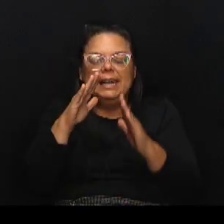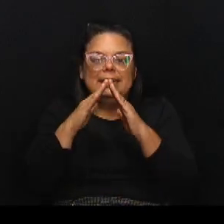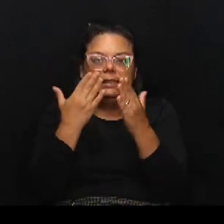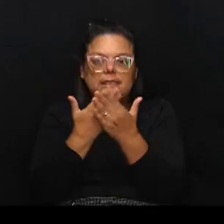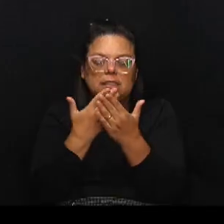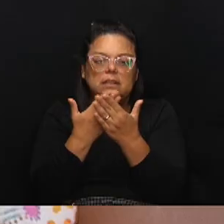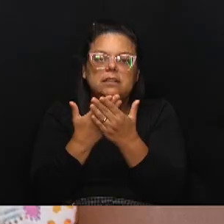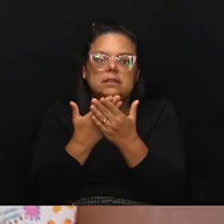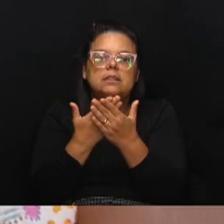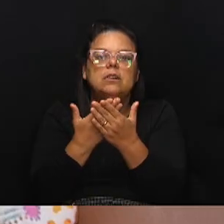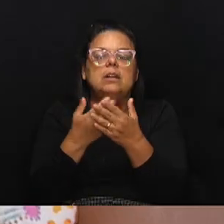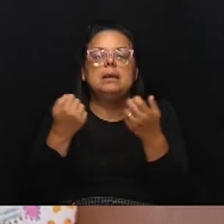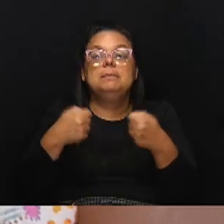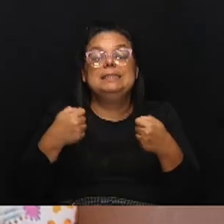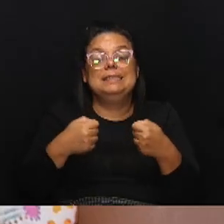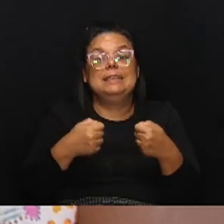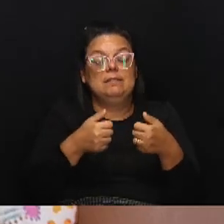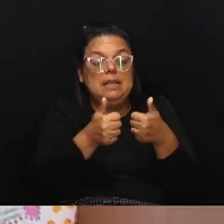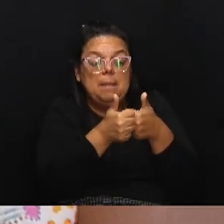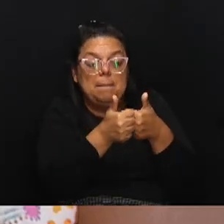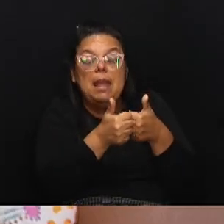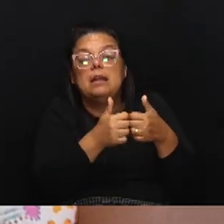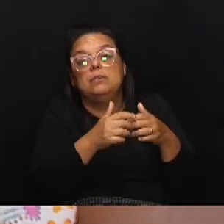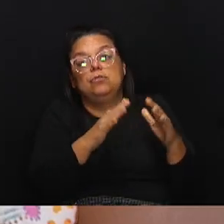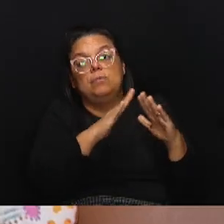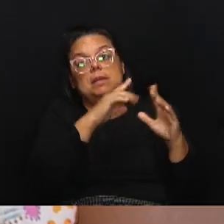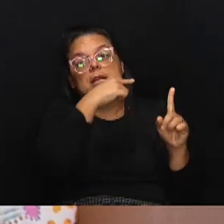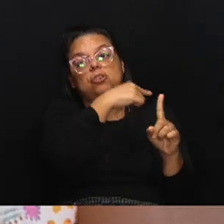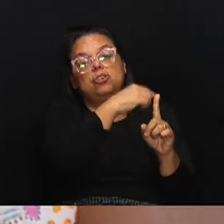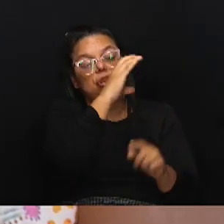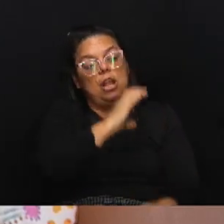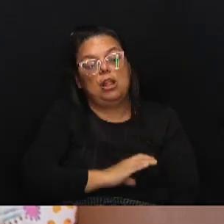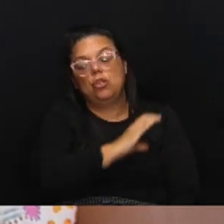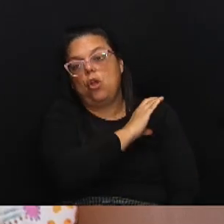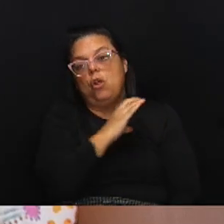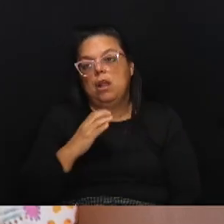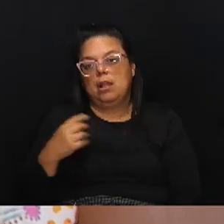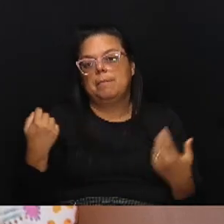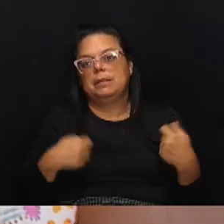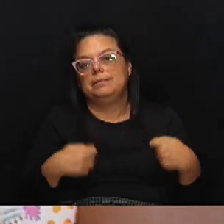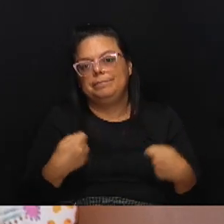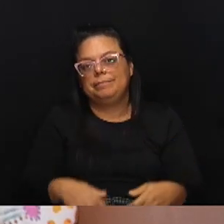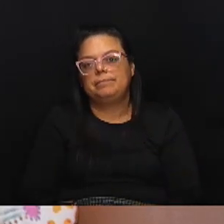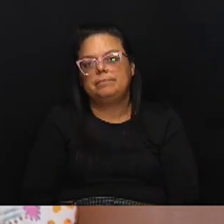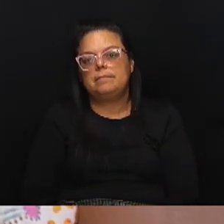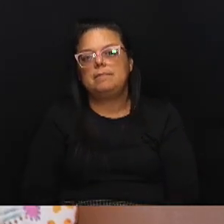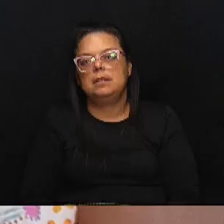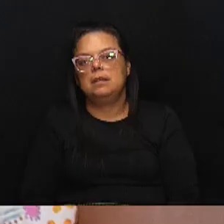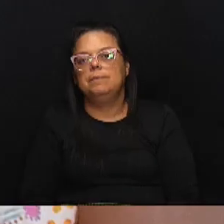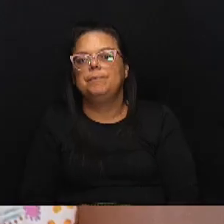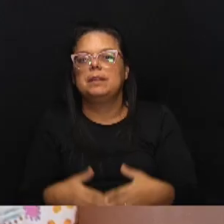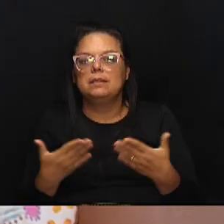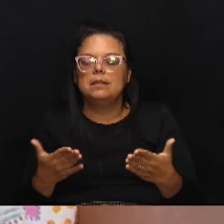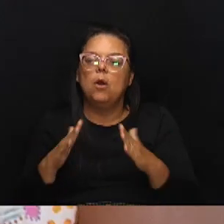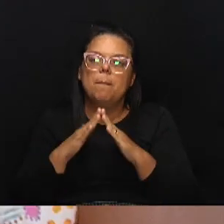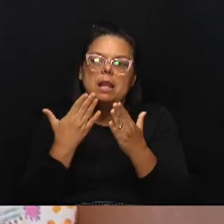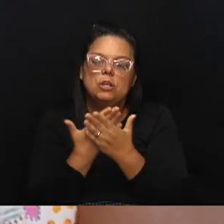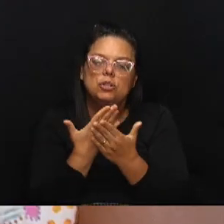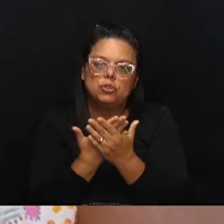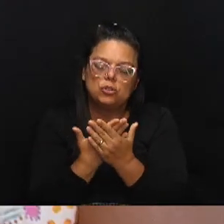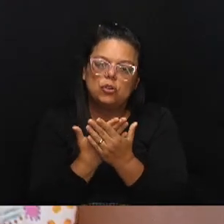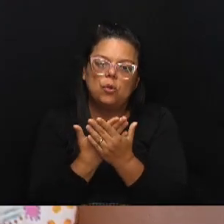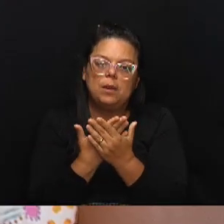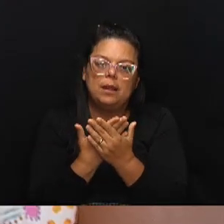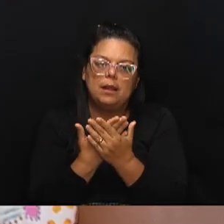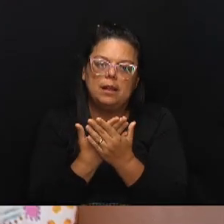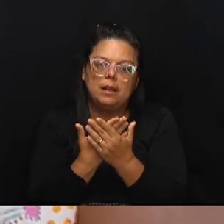igreja católica. Mas as mulheres eram obrigadas a ficarem só com meninas. Então, é um colégio em que ela